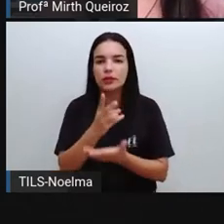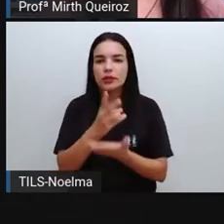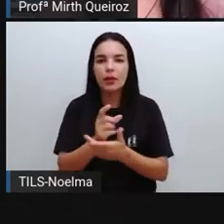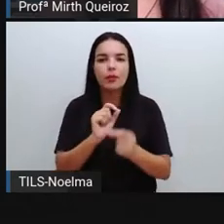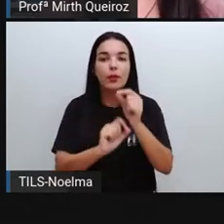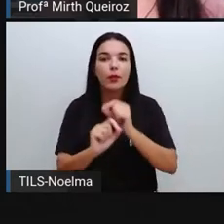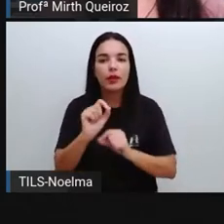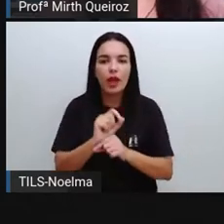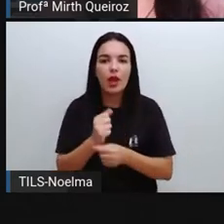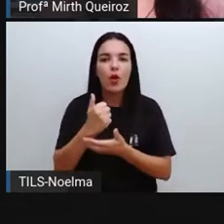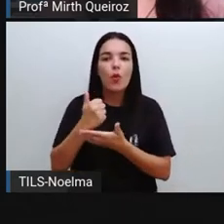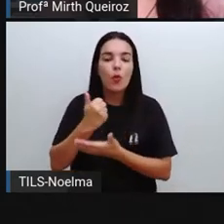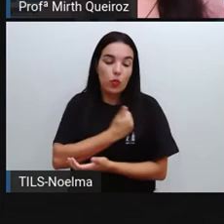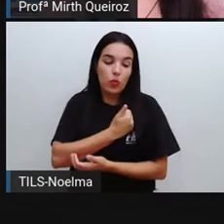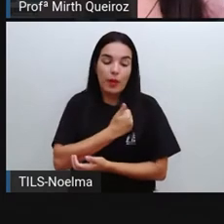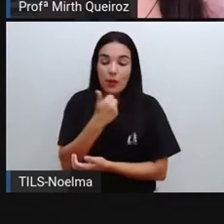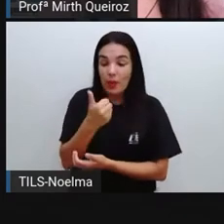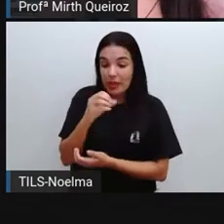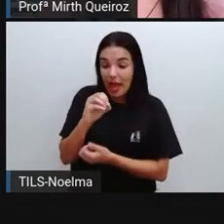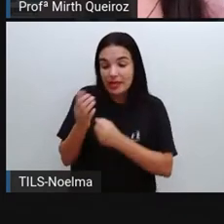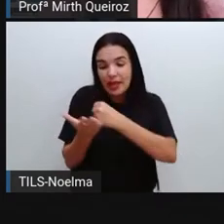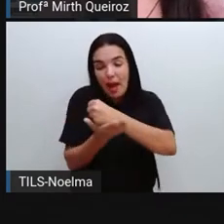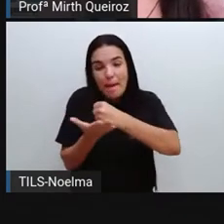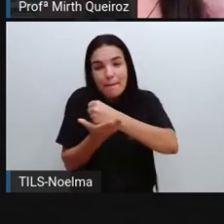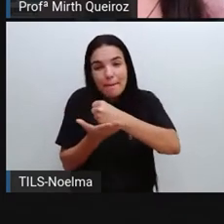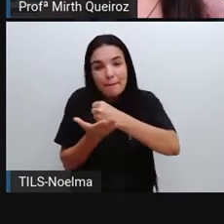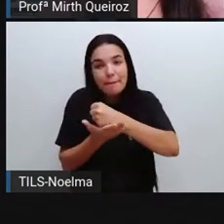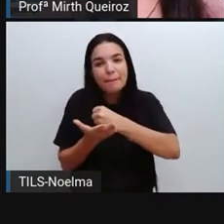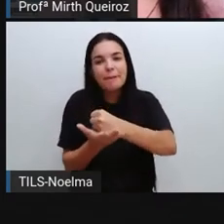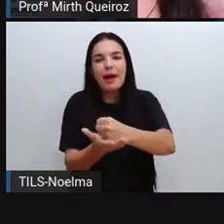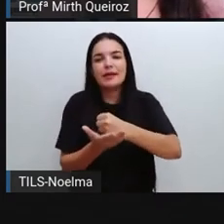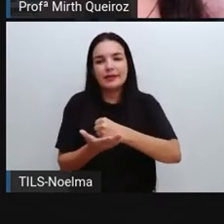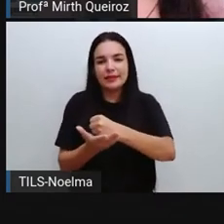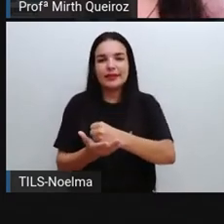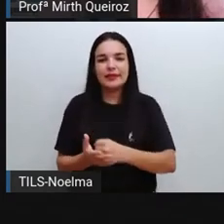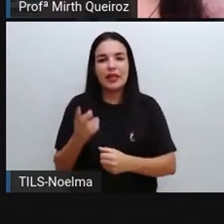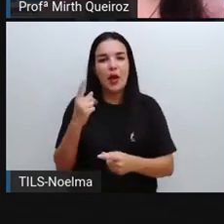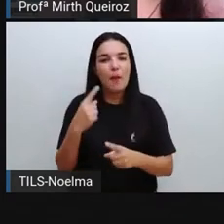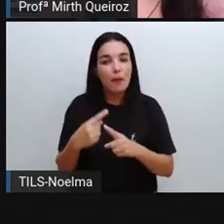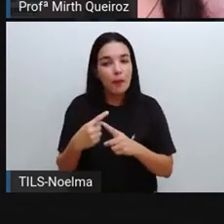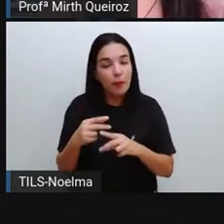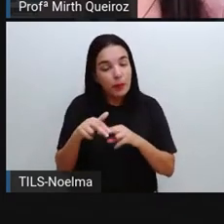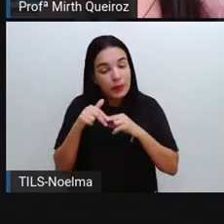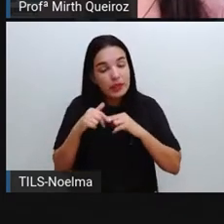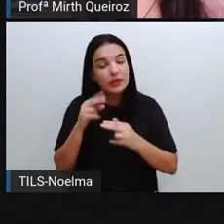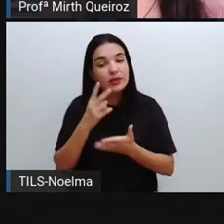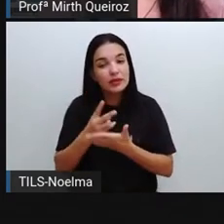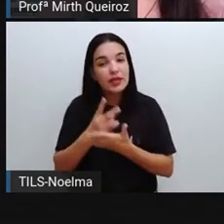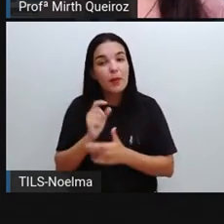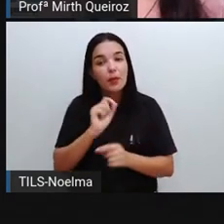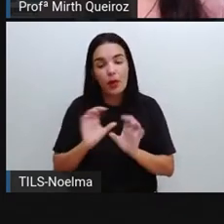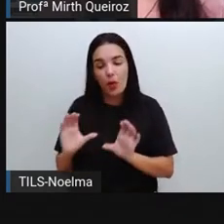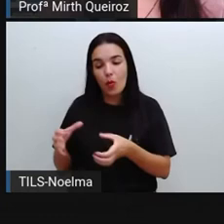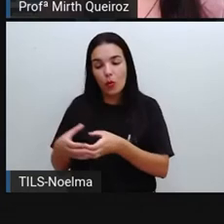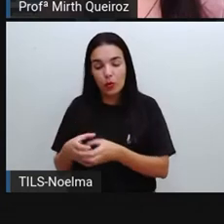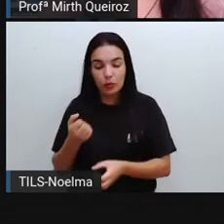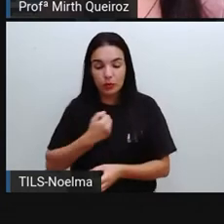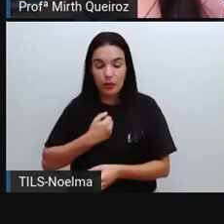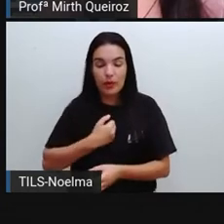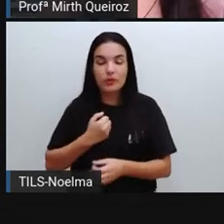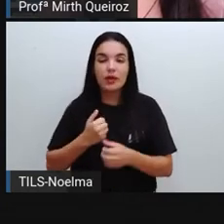é o número 10 como base por isso que nós fizemos o nosso sistema de numeração é o sistema de numeração